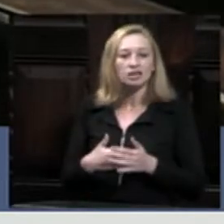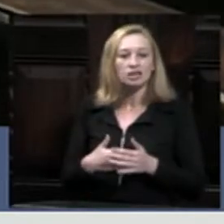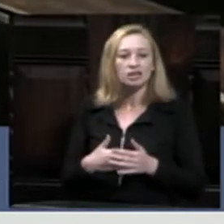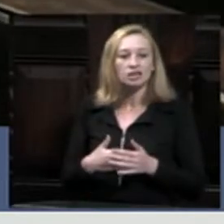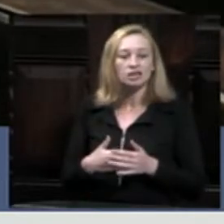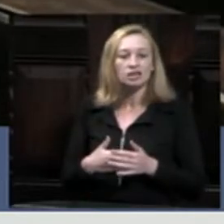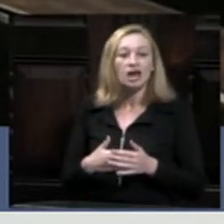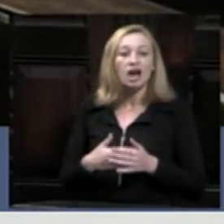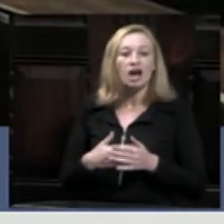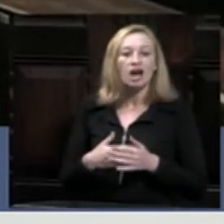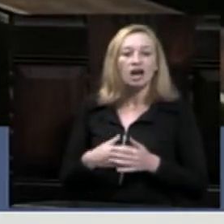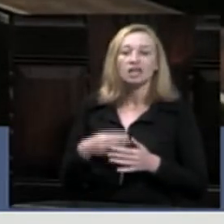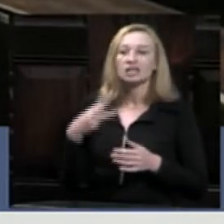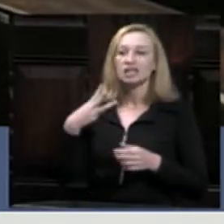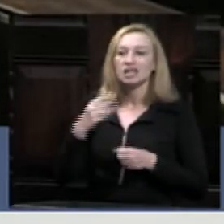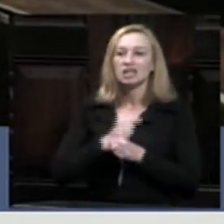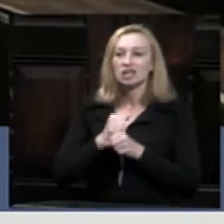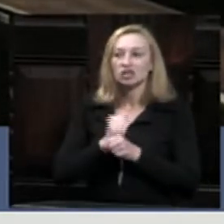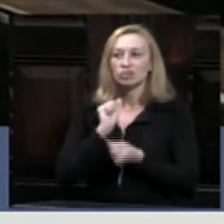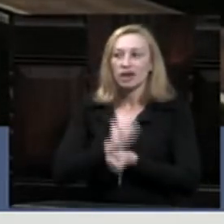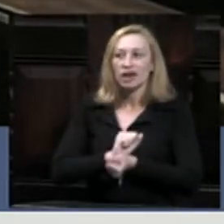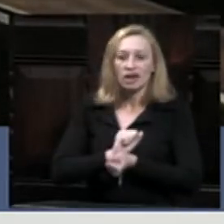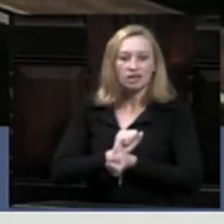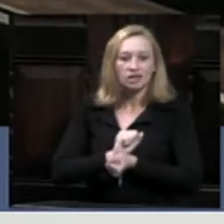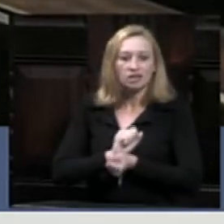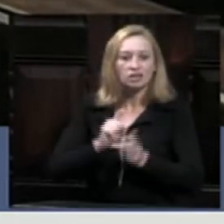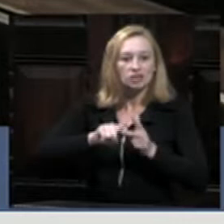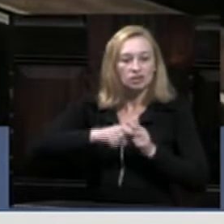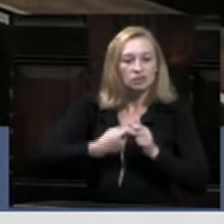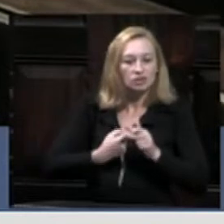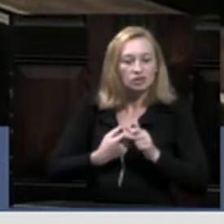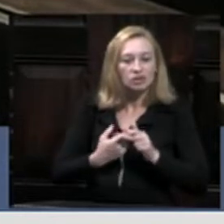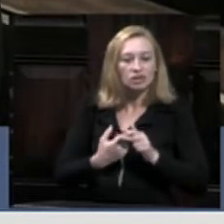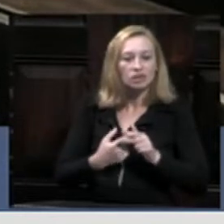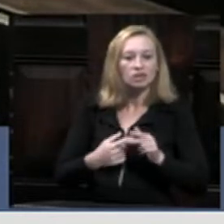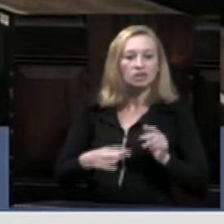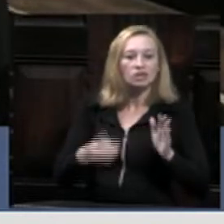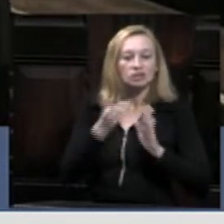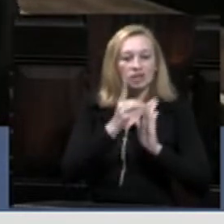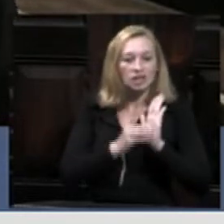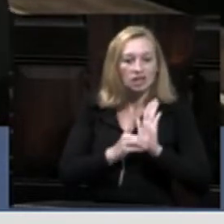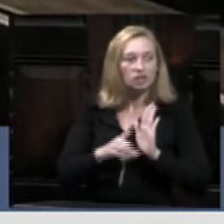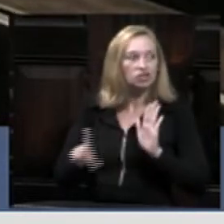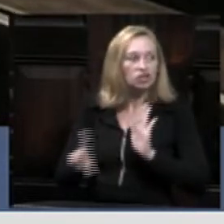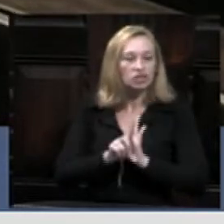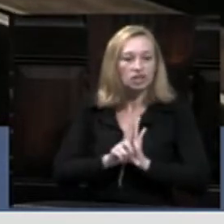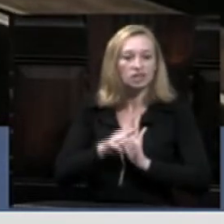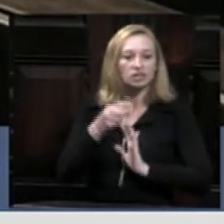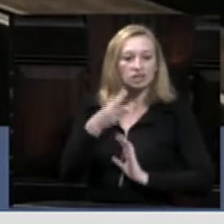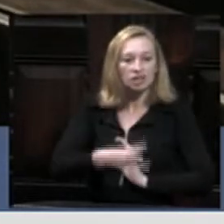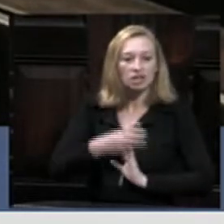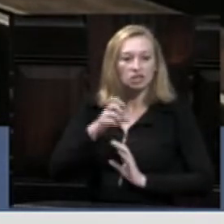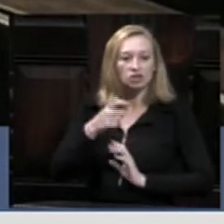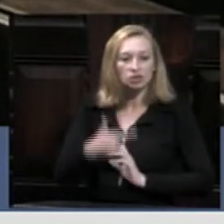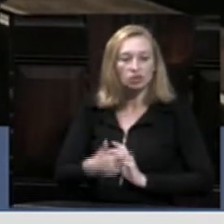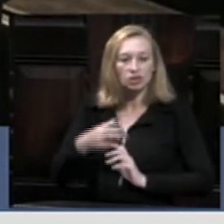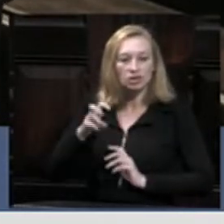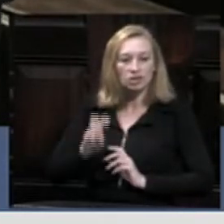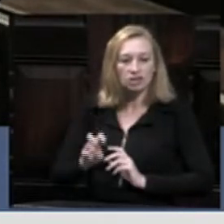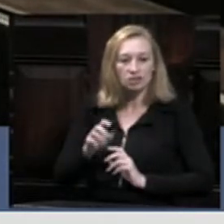3 anos na prateleira, que altera disposições do decreto-lei 325